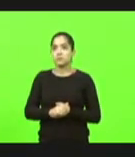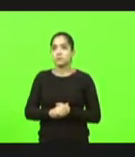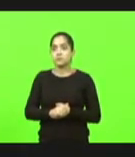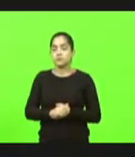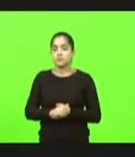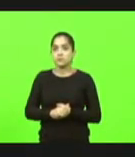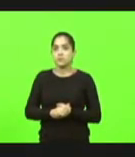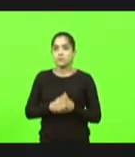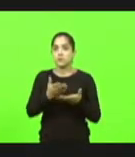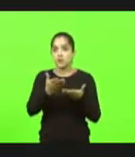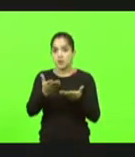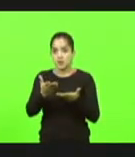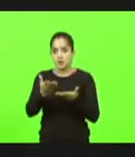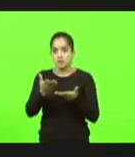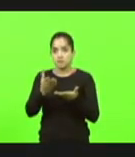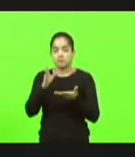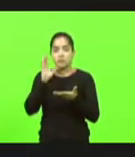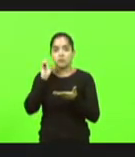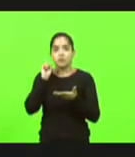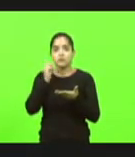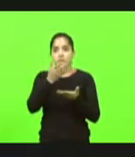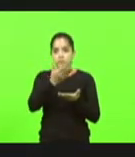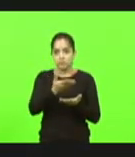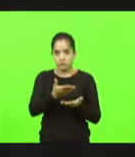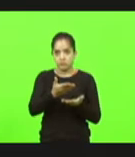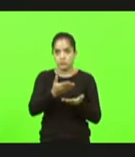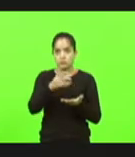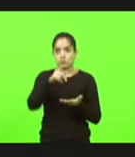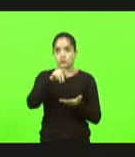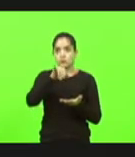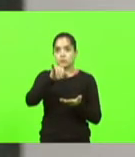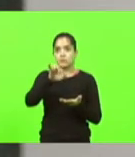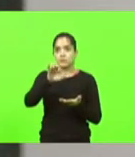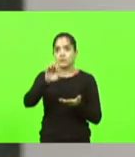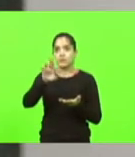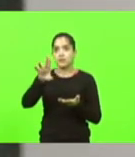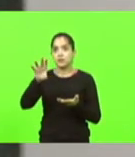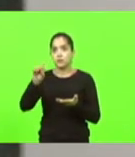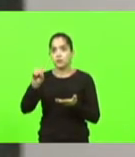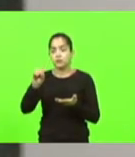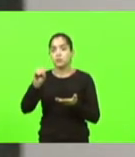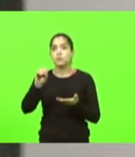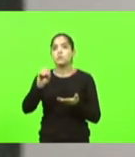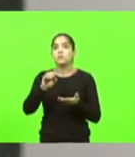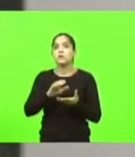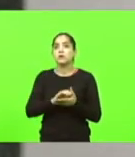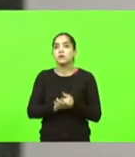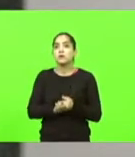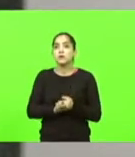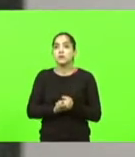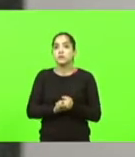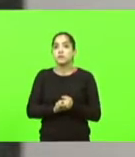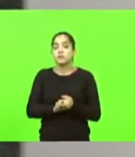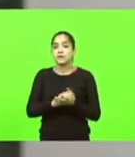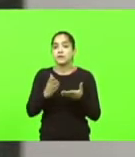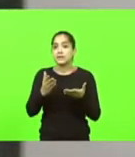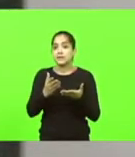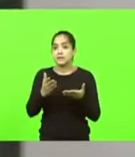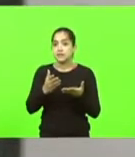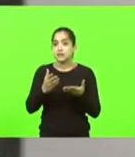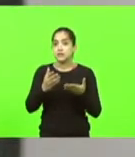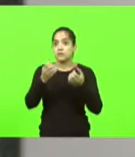ouvindo inicialmente o doutor Piero Menegassi, que falará